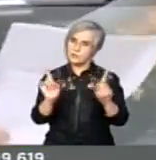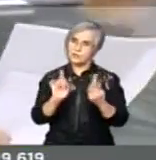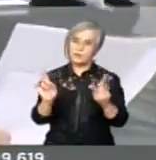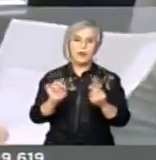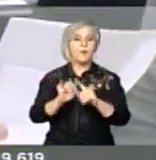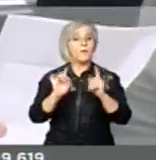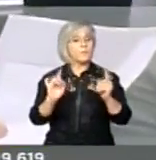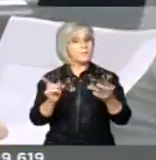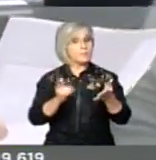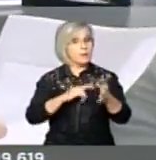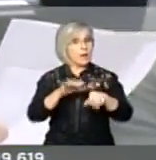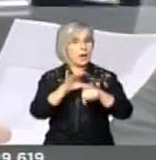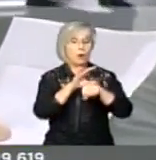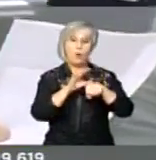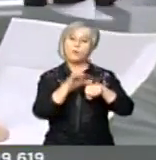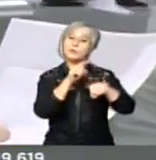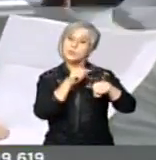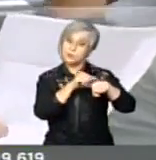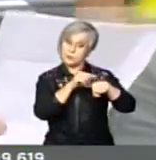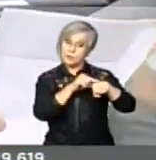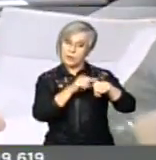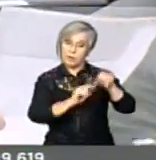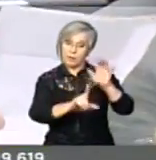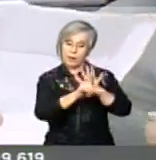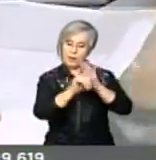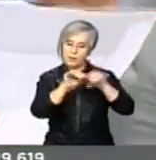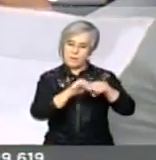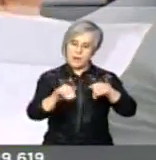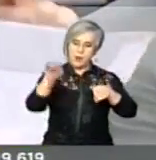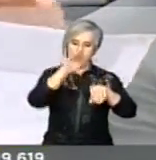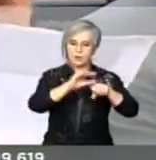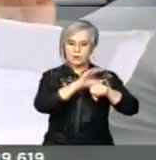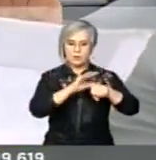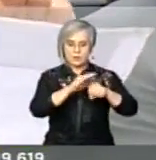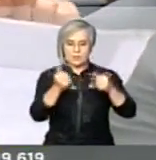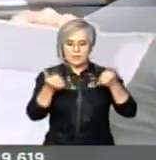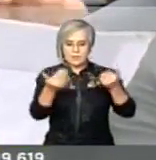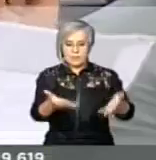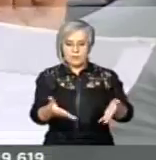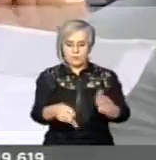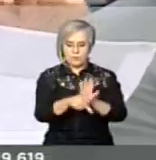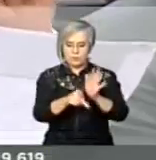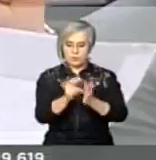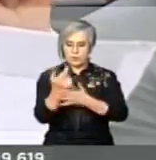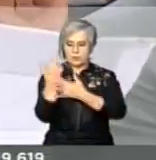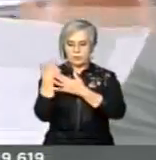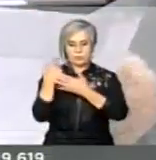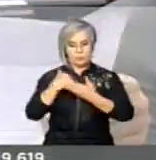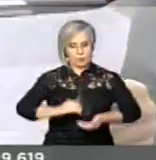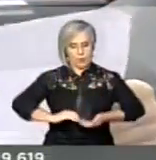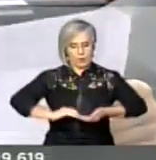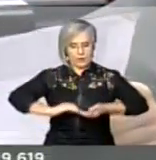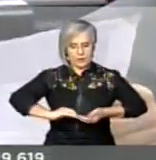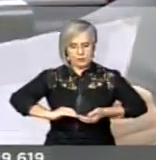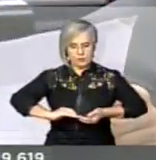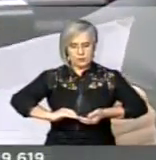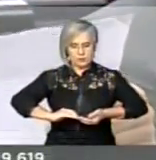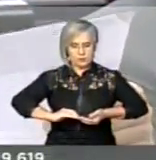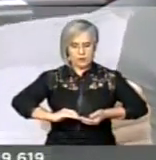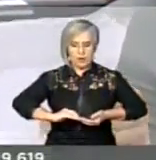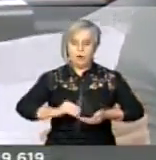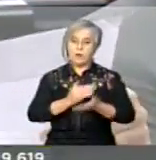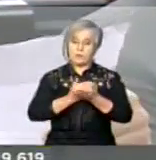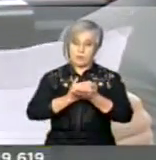a Constituição reservou ao Congresso Nacional a competência originária e